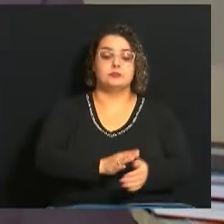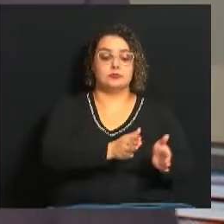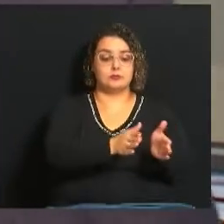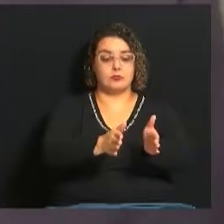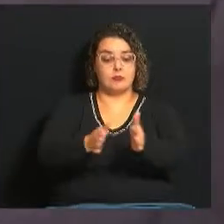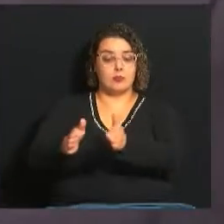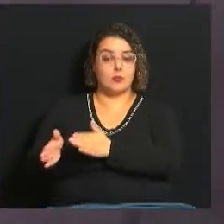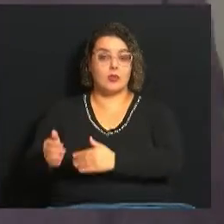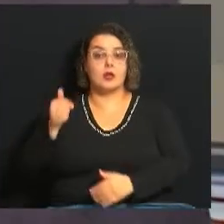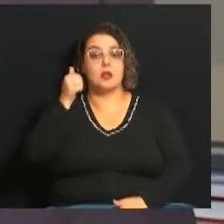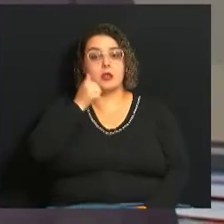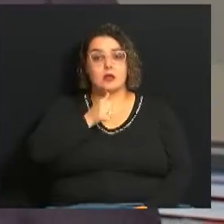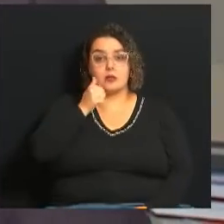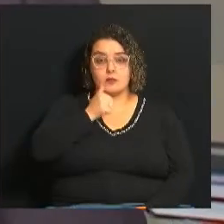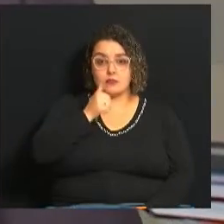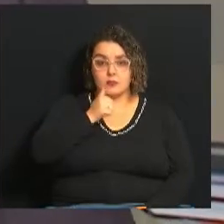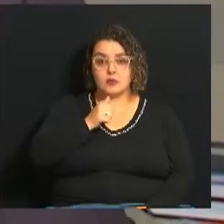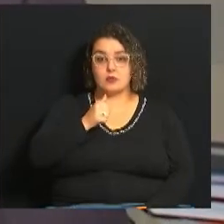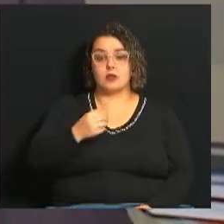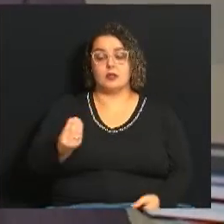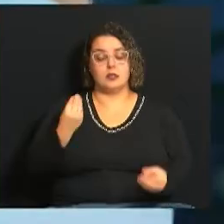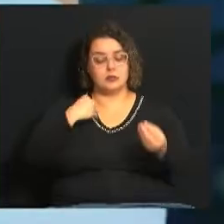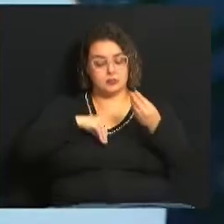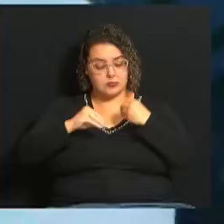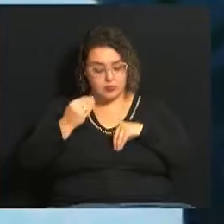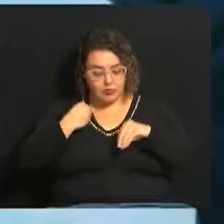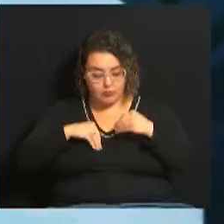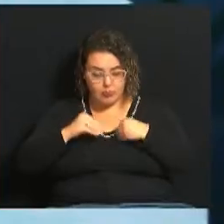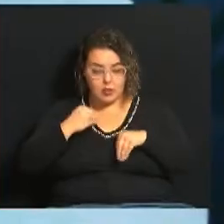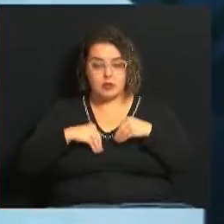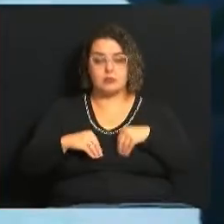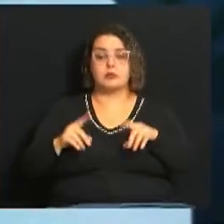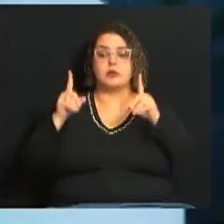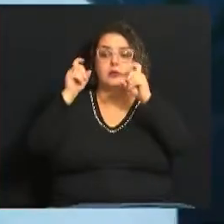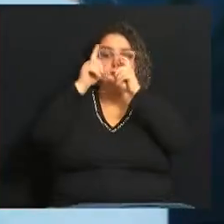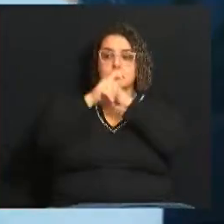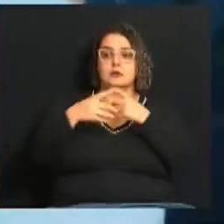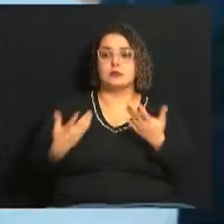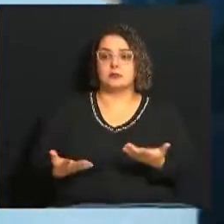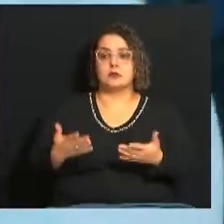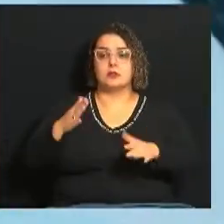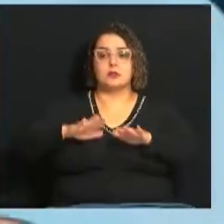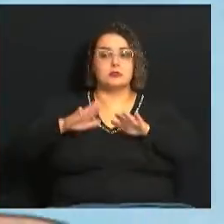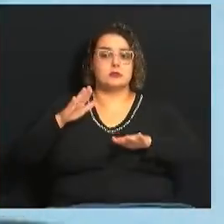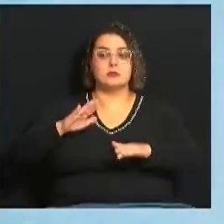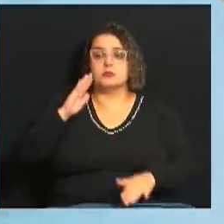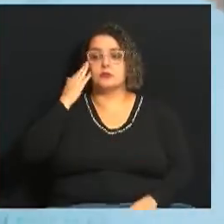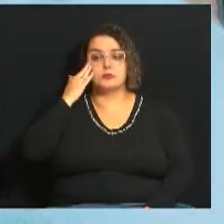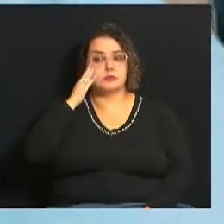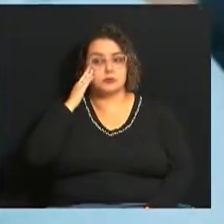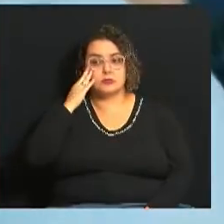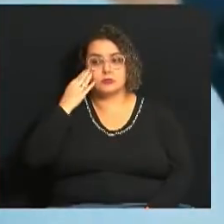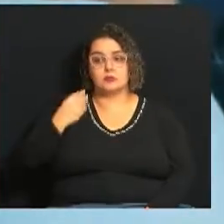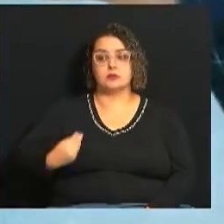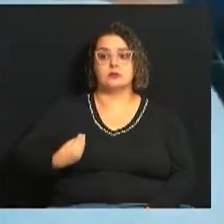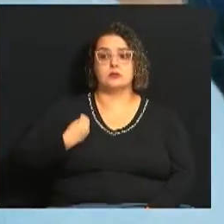acabam entrando em depressão e, diante dessas dificuldades, elas acabam nem entendendo o que está passando.